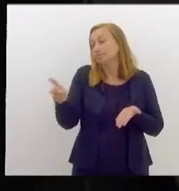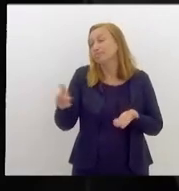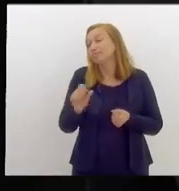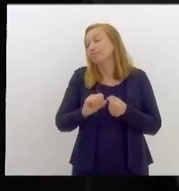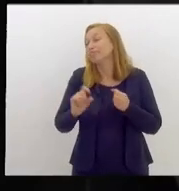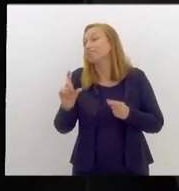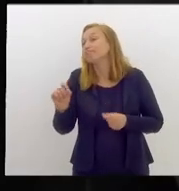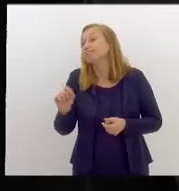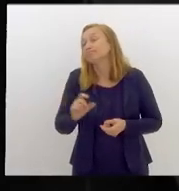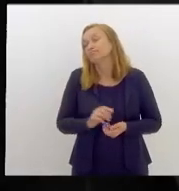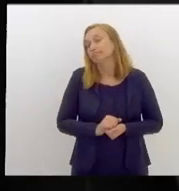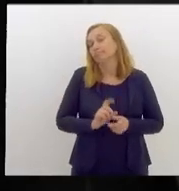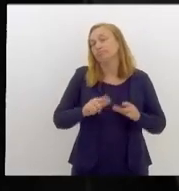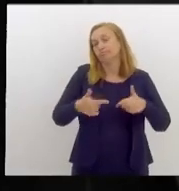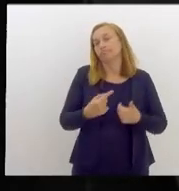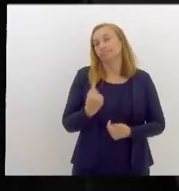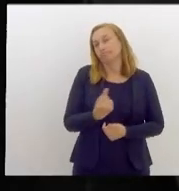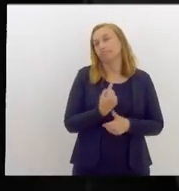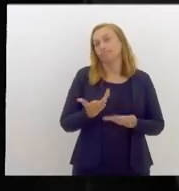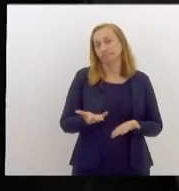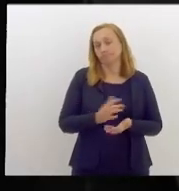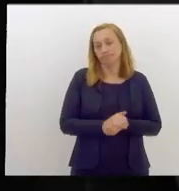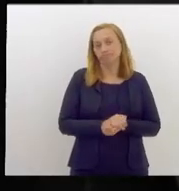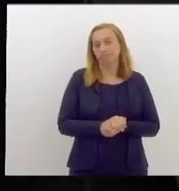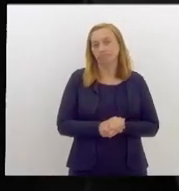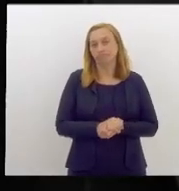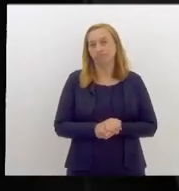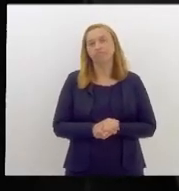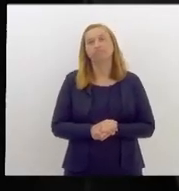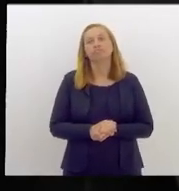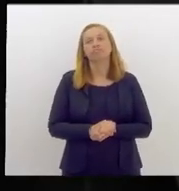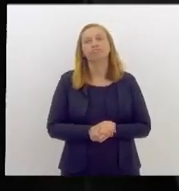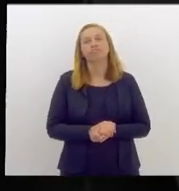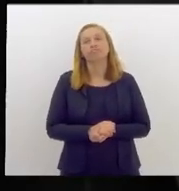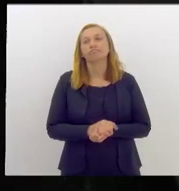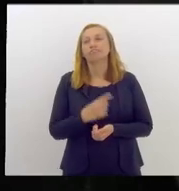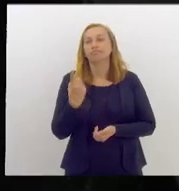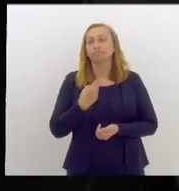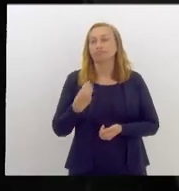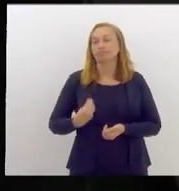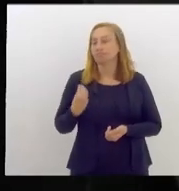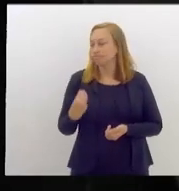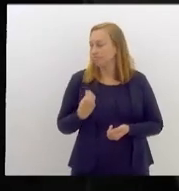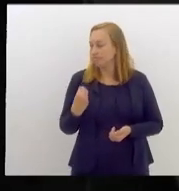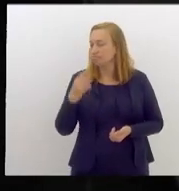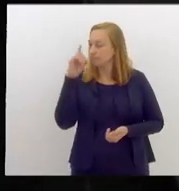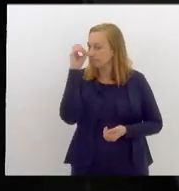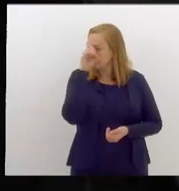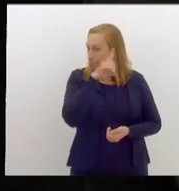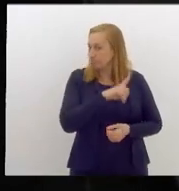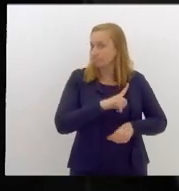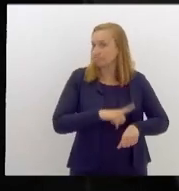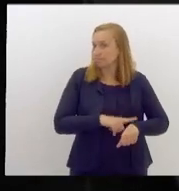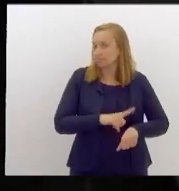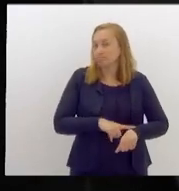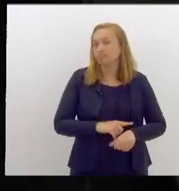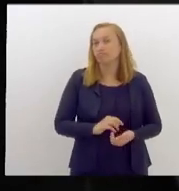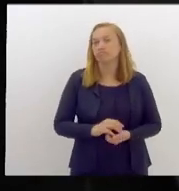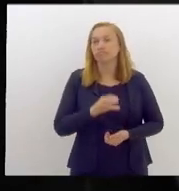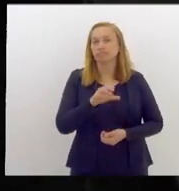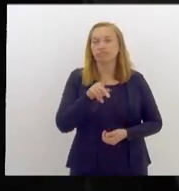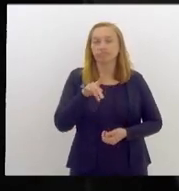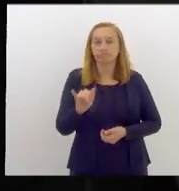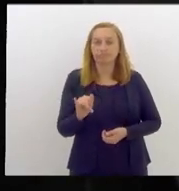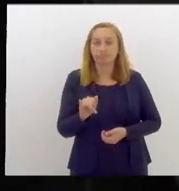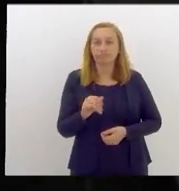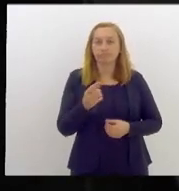essa agenda somos nós então primeiro elemento de contexto que eu quero trazer aqui nós estamos vivendo um quadro muito difícil a nossa CPI